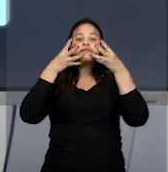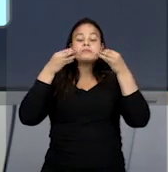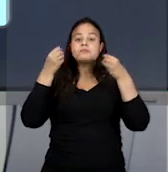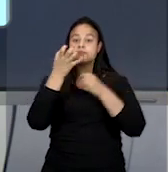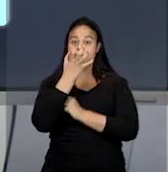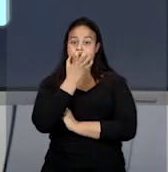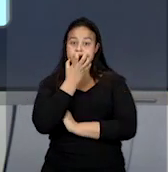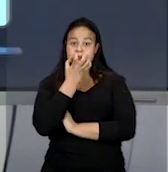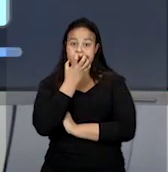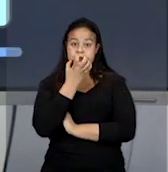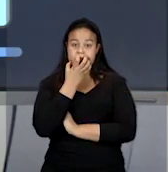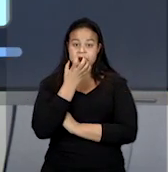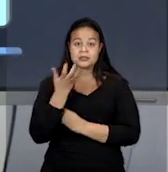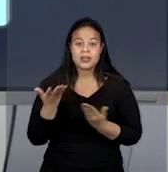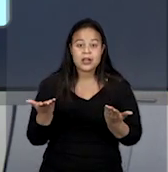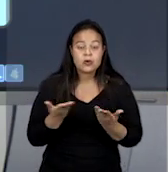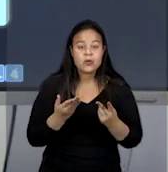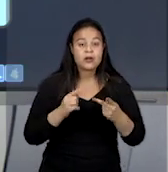ele vai,